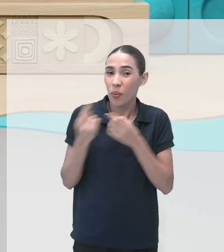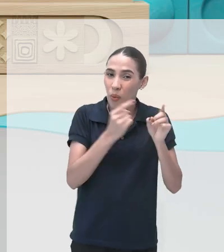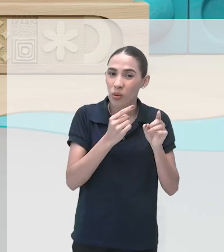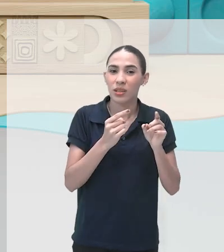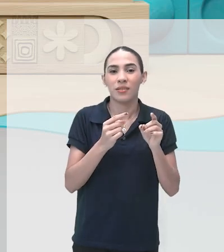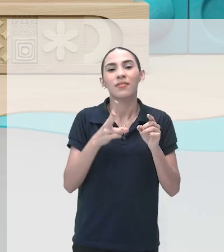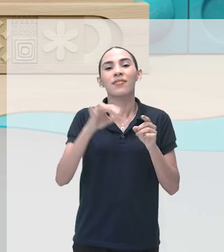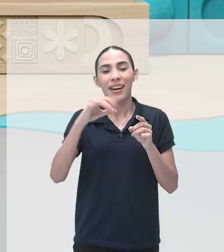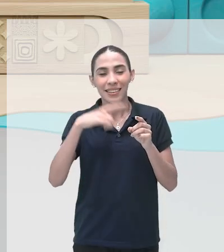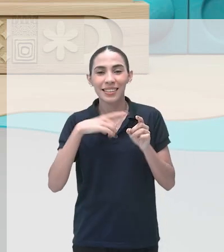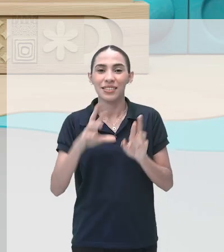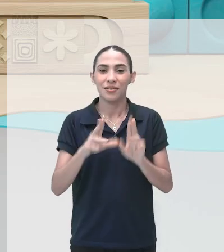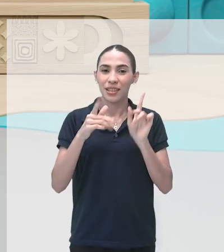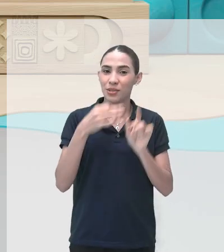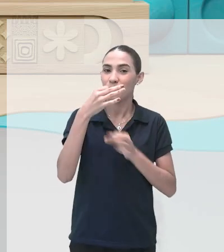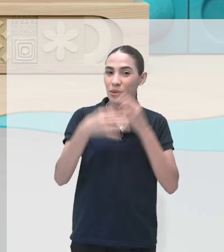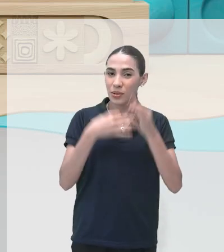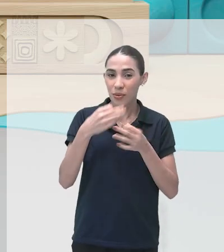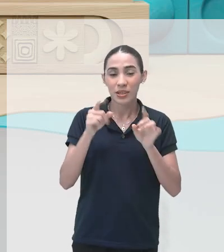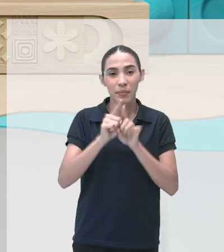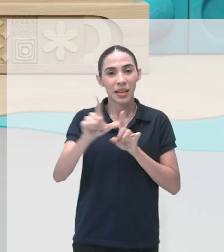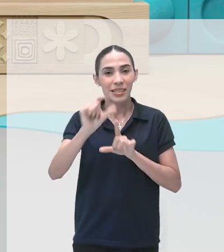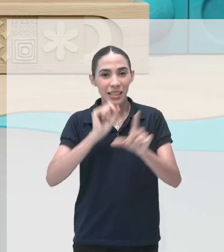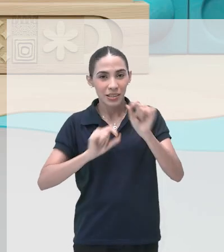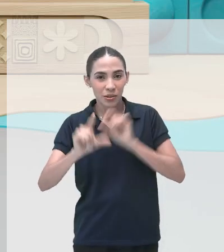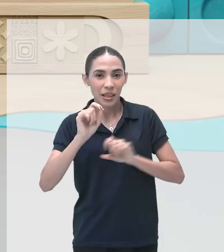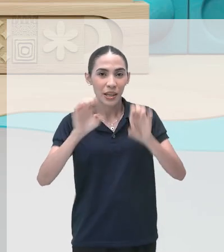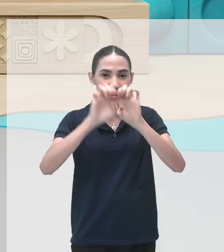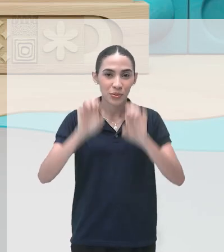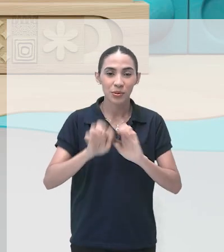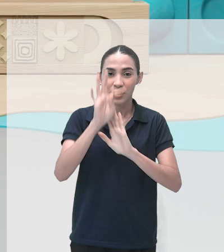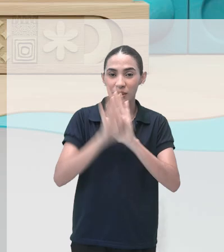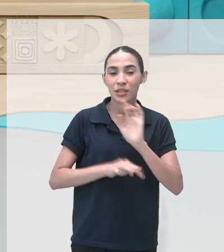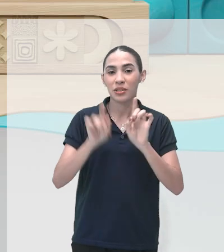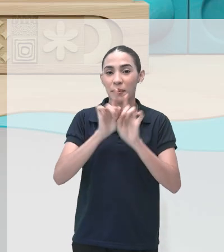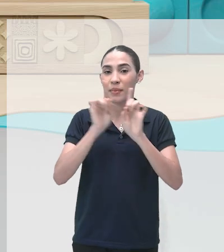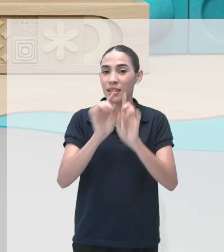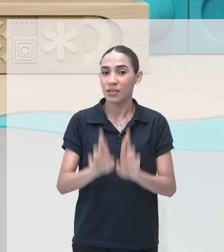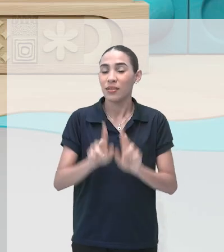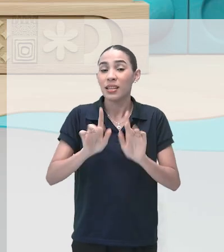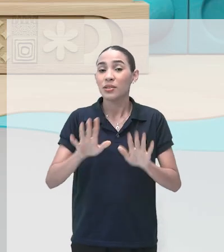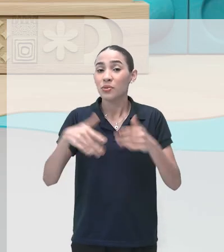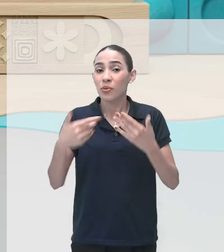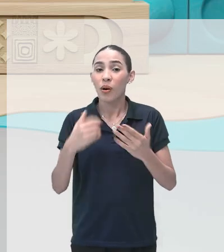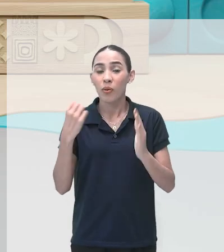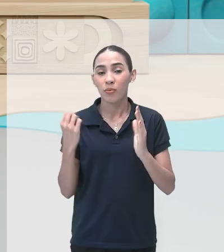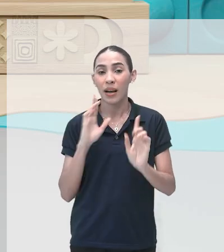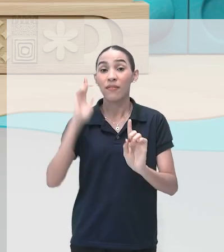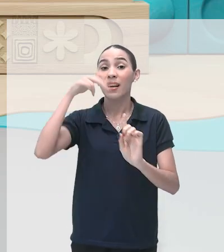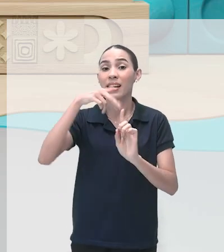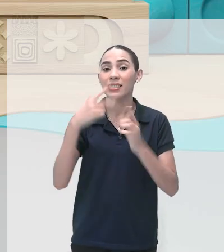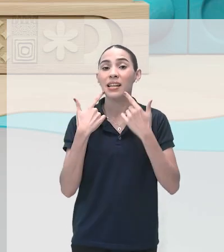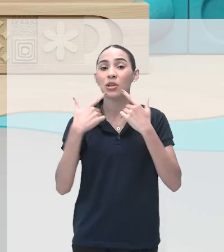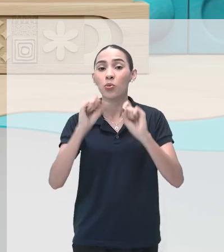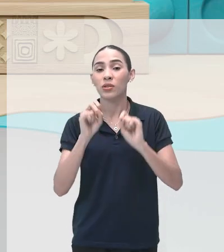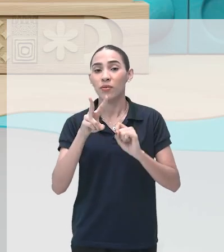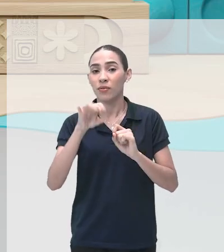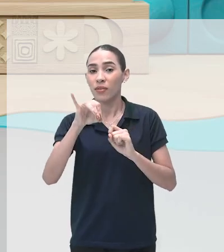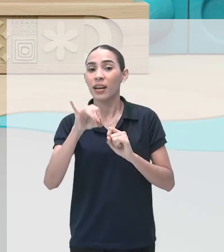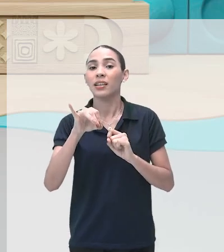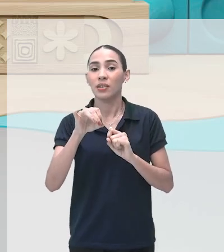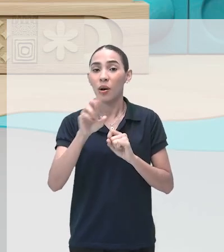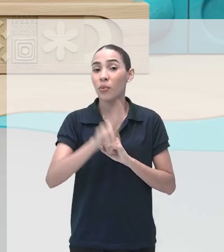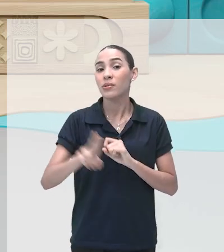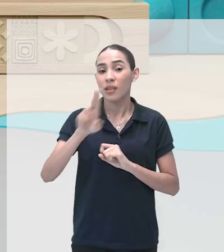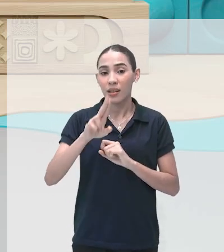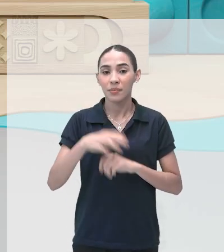fazer movimentos diferentes, selecionar estruturas de textos diferentes. Quais são as marcas linguísticas que você vai fazer